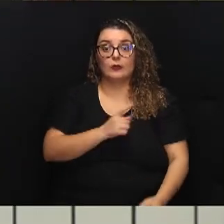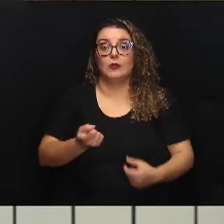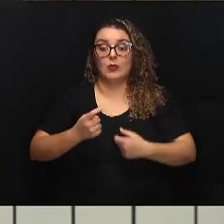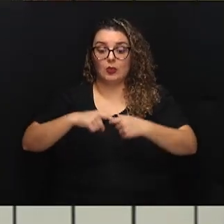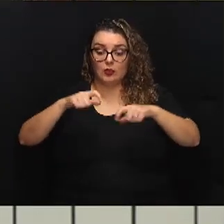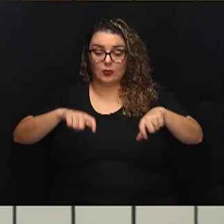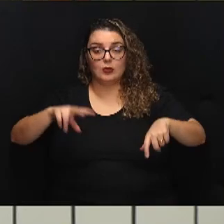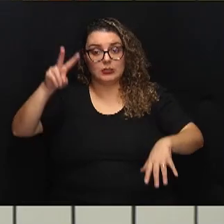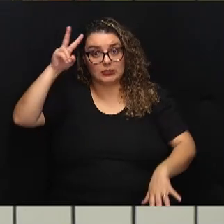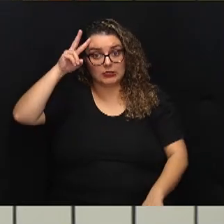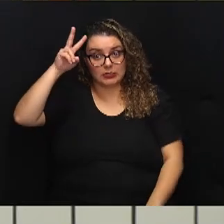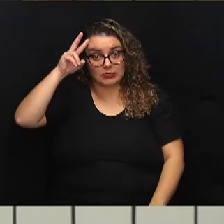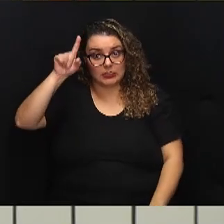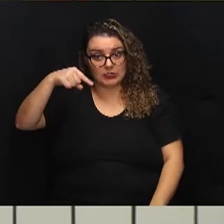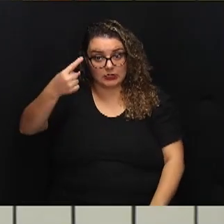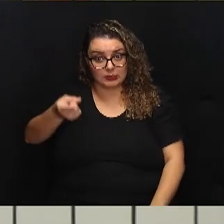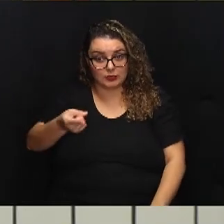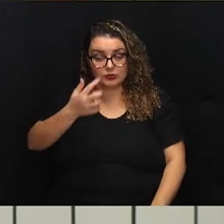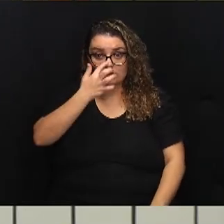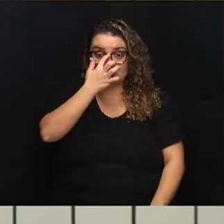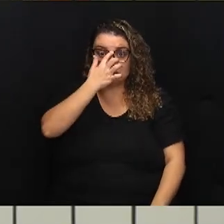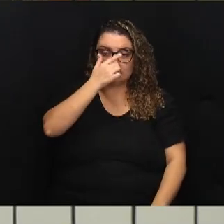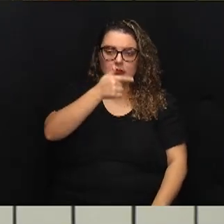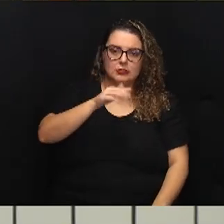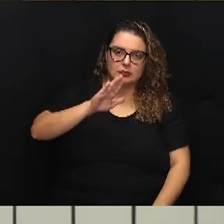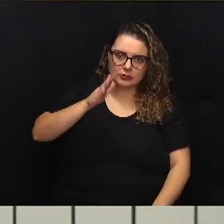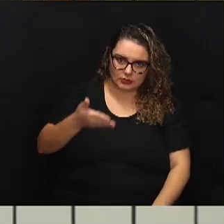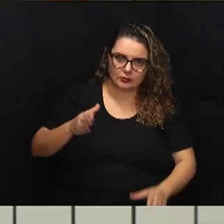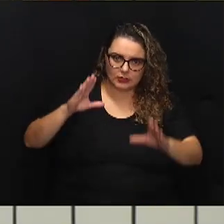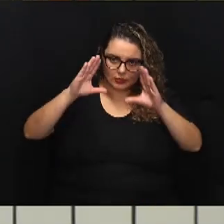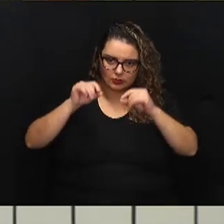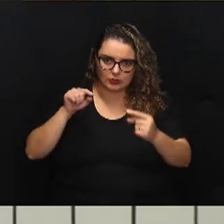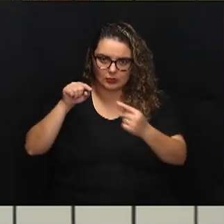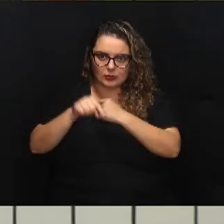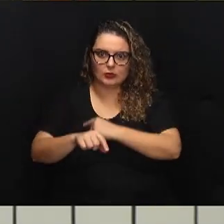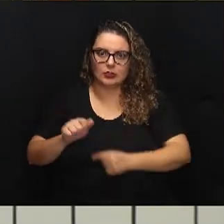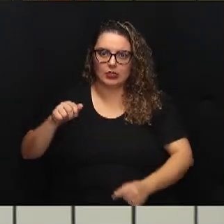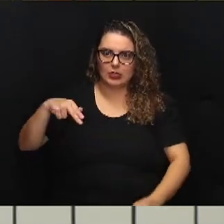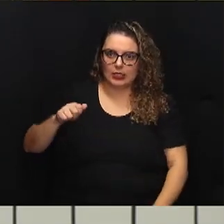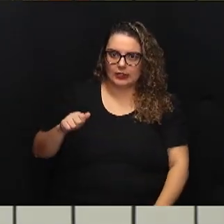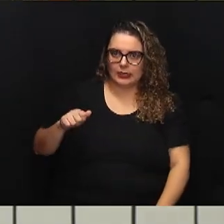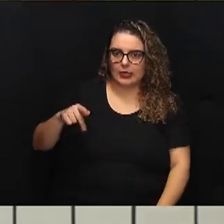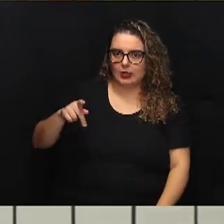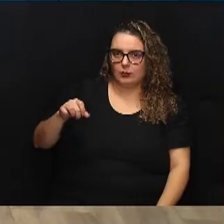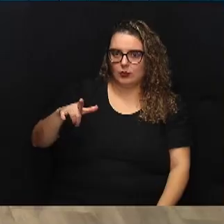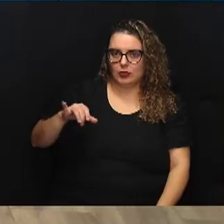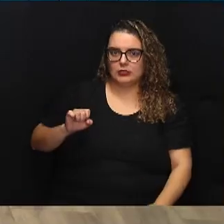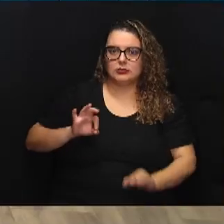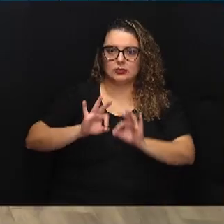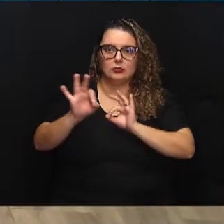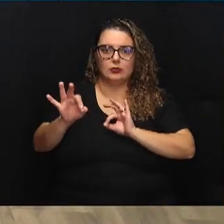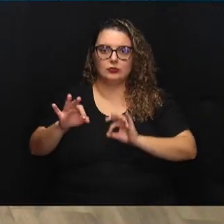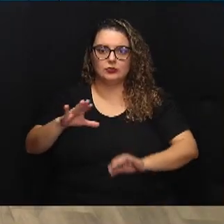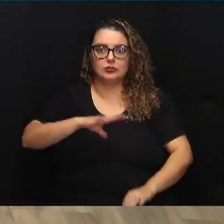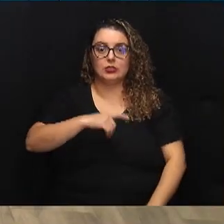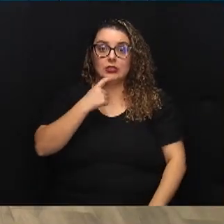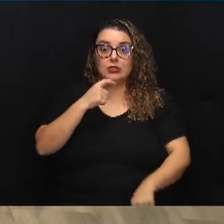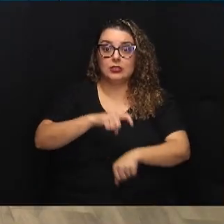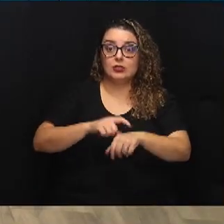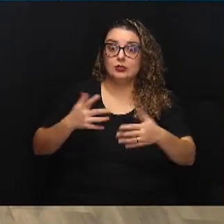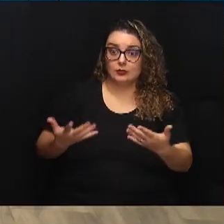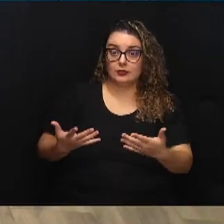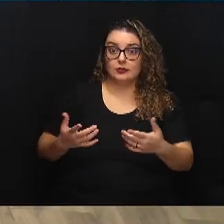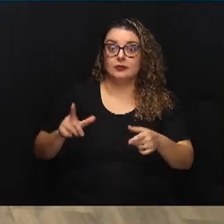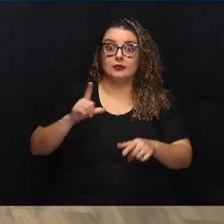na segunda-feira que vem, 7h30 da noite, contra o Anápolis, fora de casa. Bom, neste momento tem